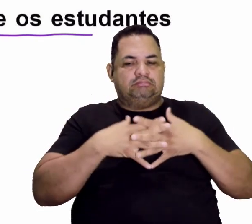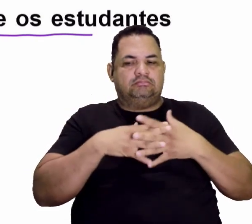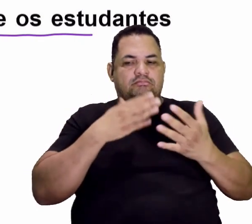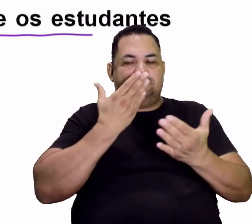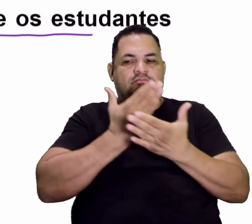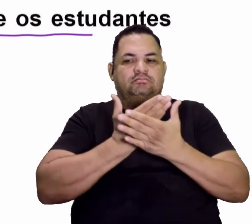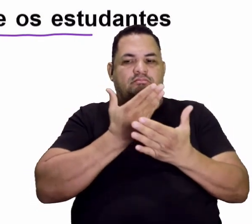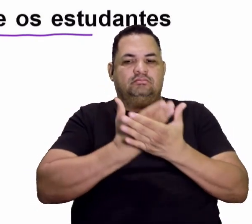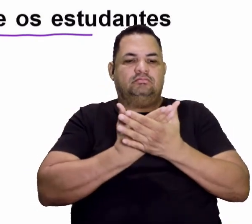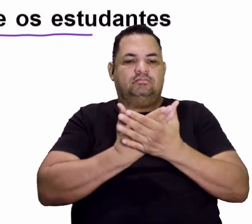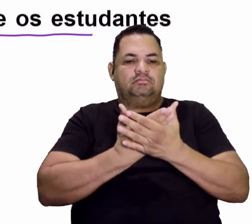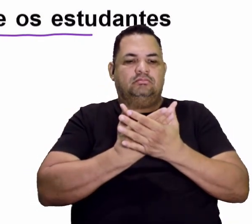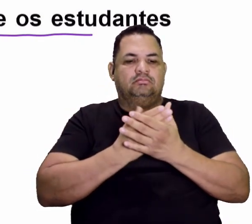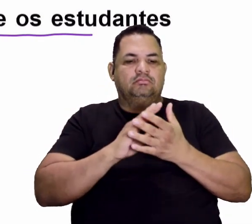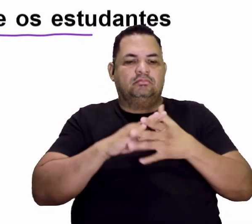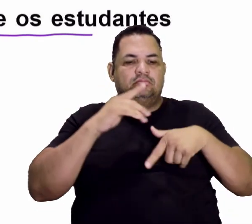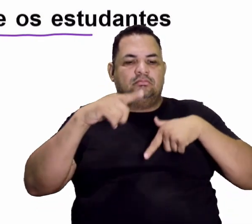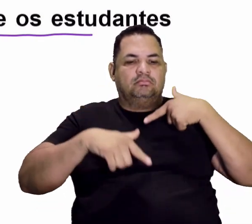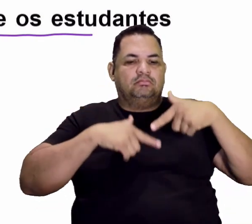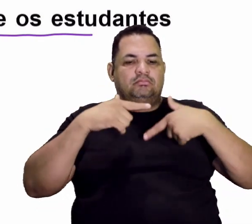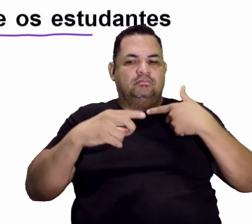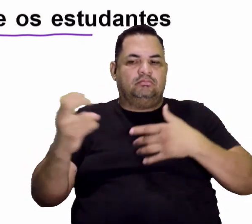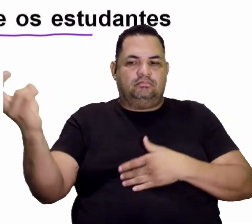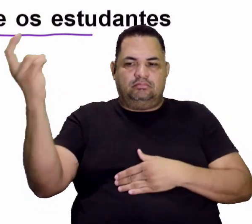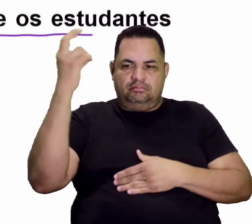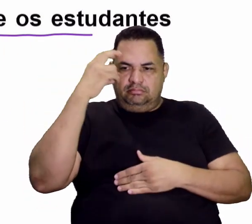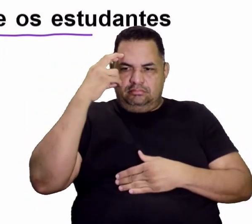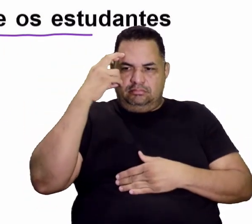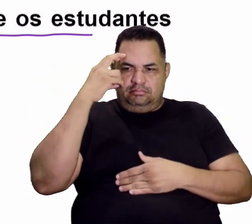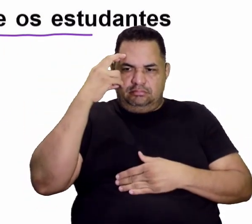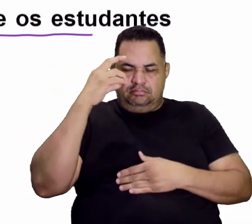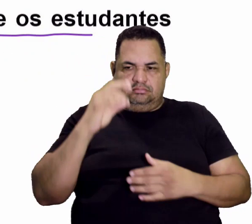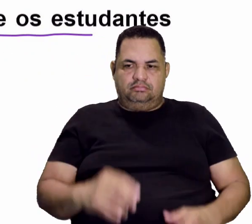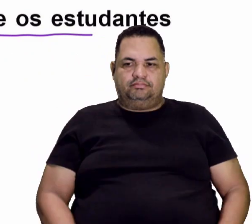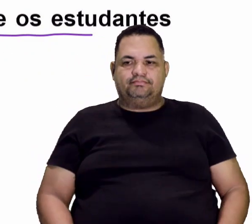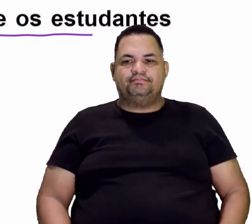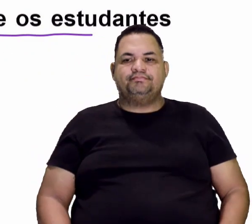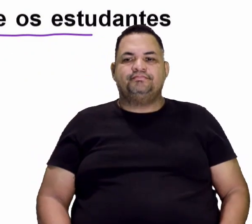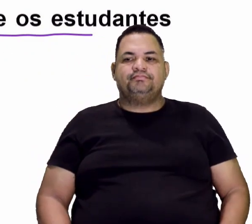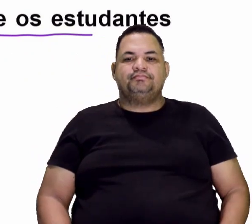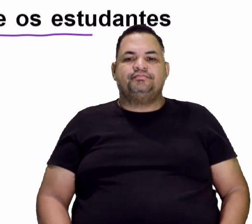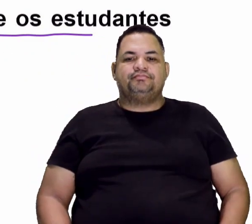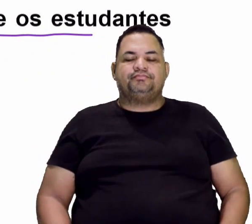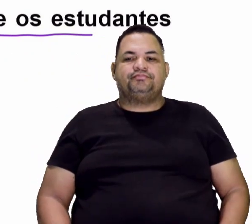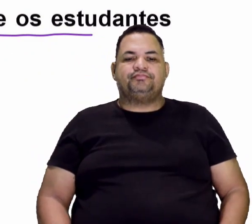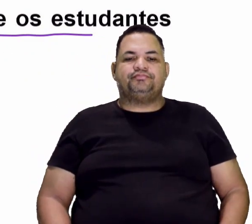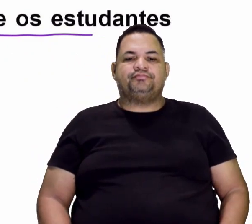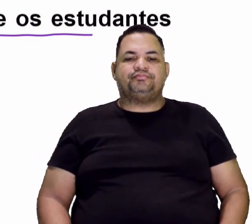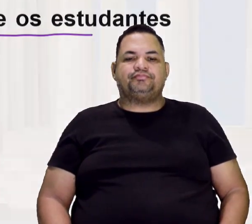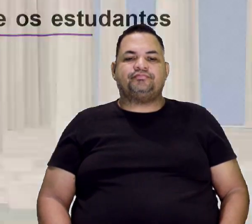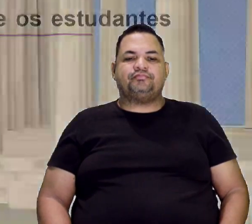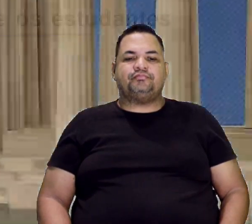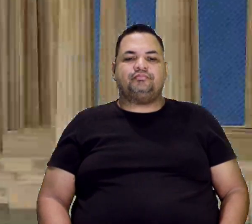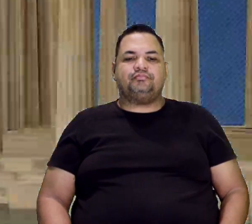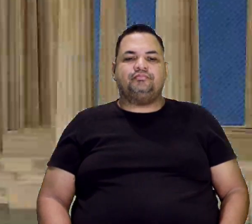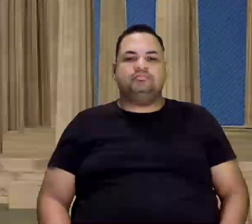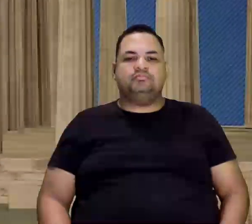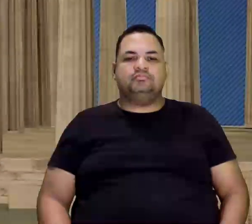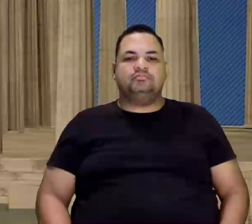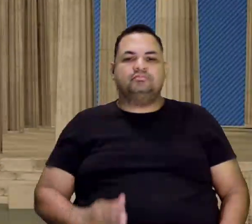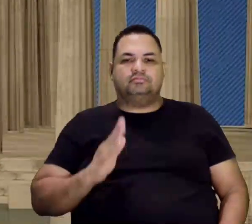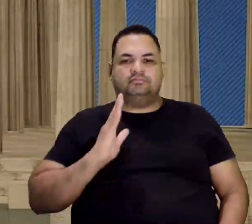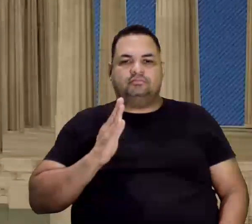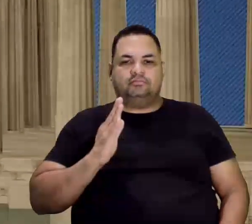de aulas. Ou E, produzir cultura. E aí, galera, você